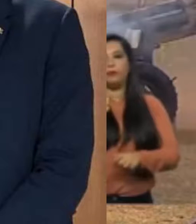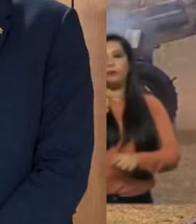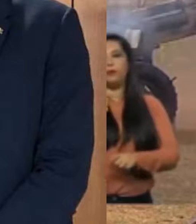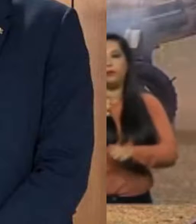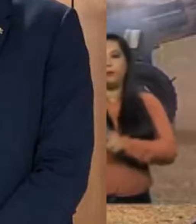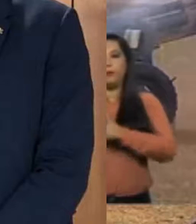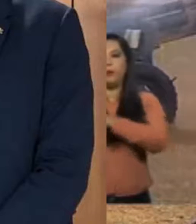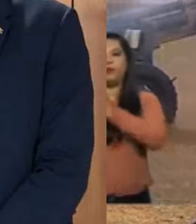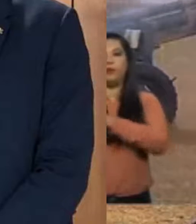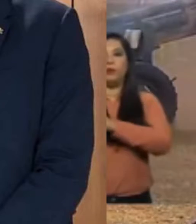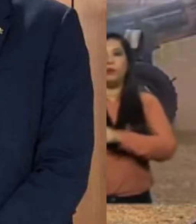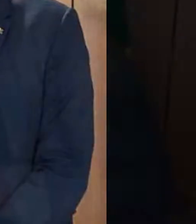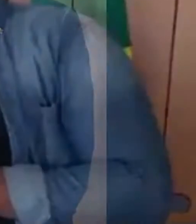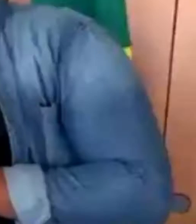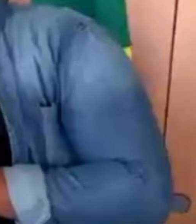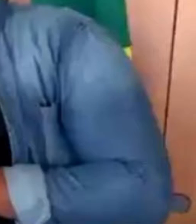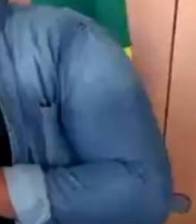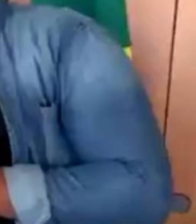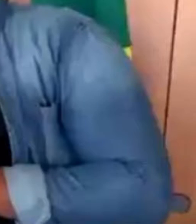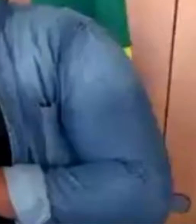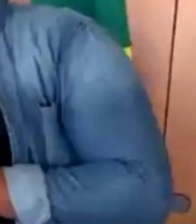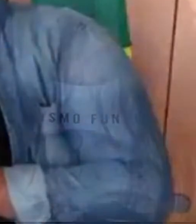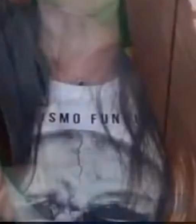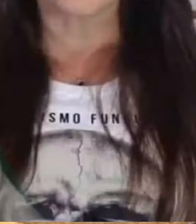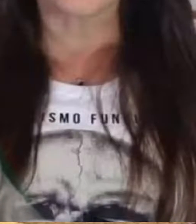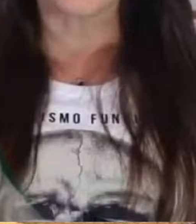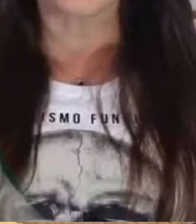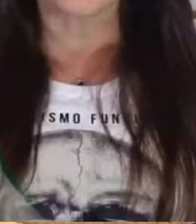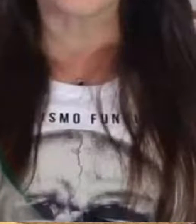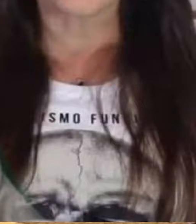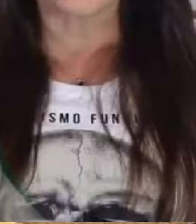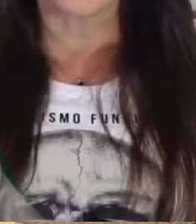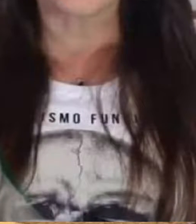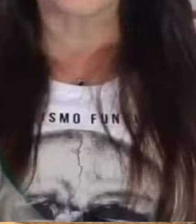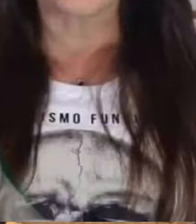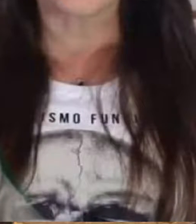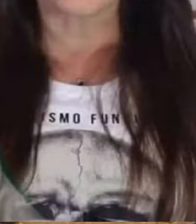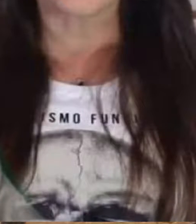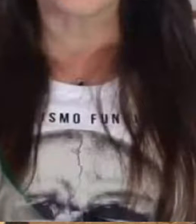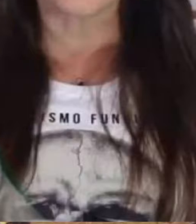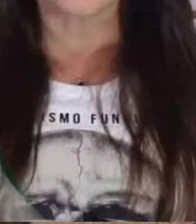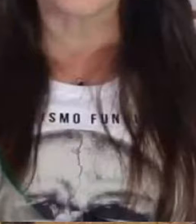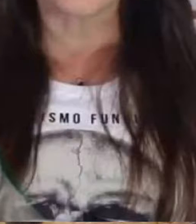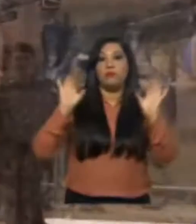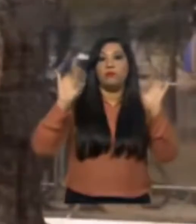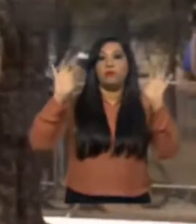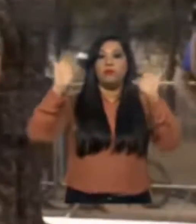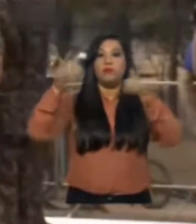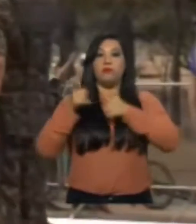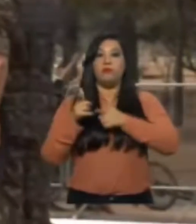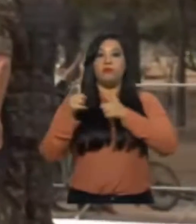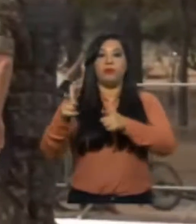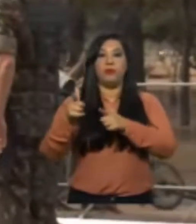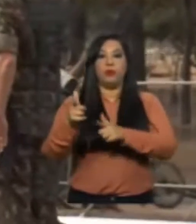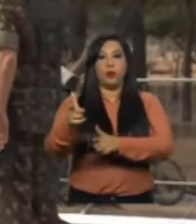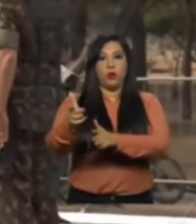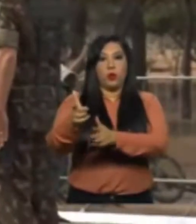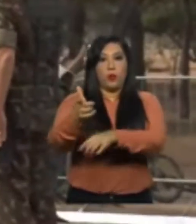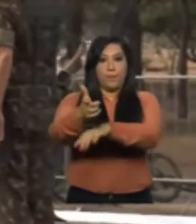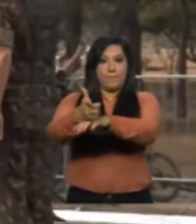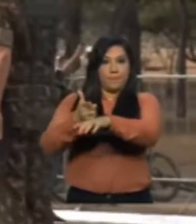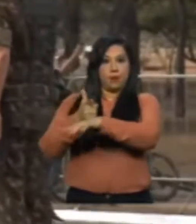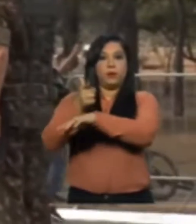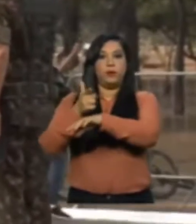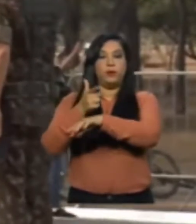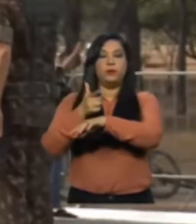o Alan dos Santos do Terça Livre, o Vlog do Lisboa, entre outros. A ideia é asfixiar financeiramente esses canais para